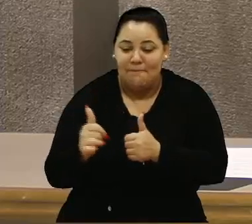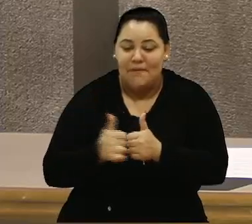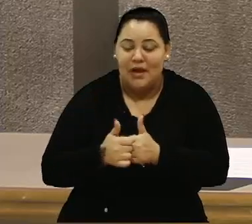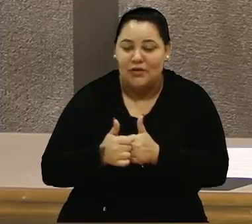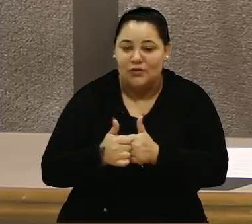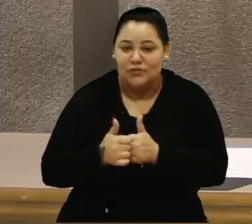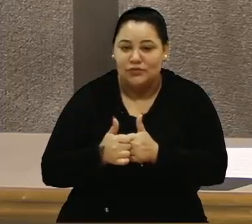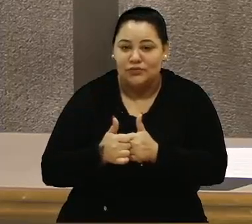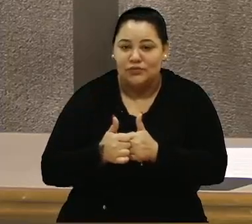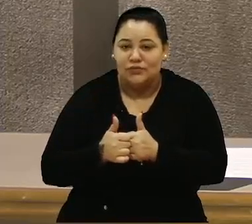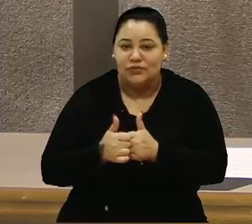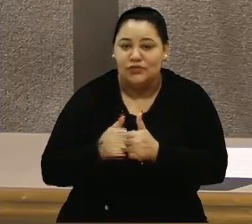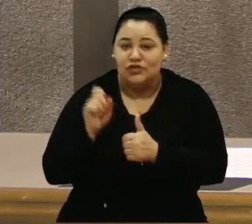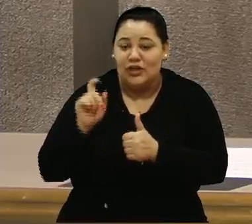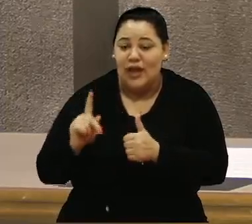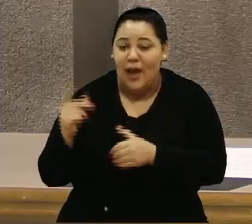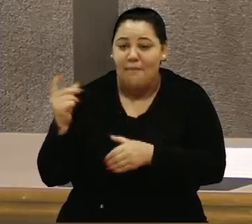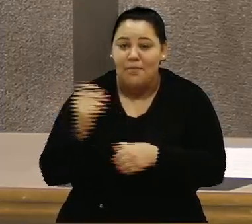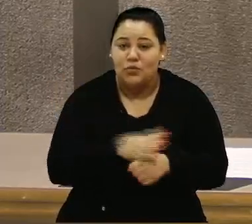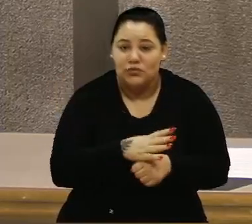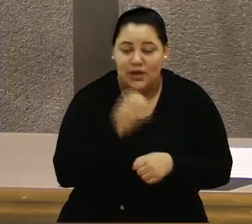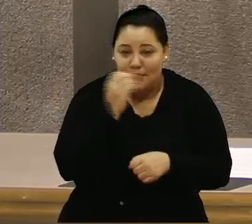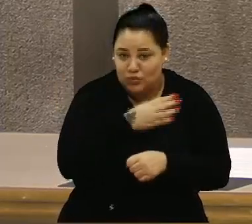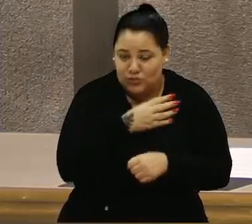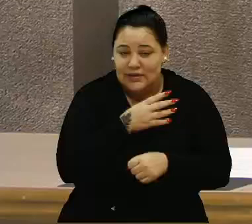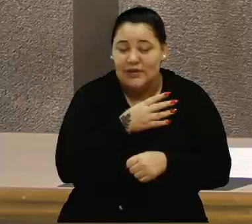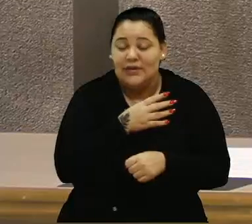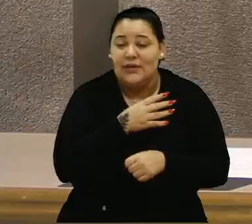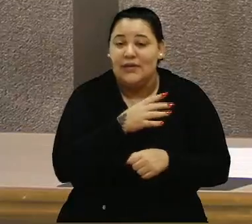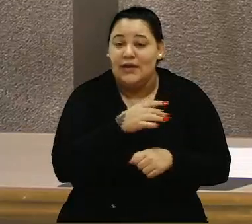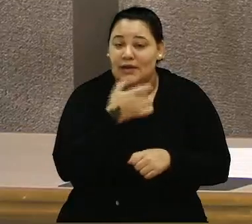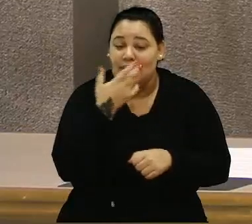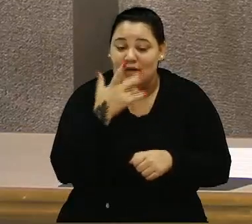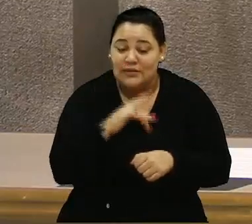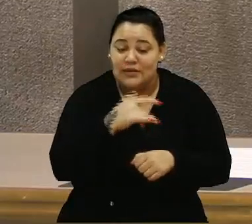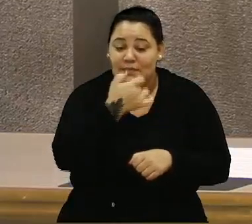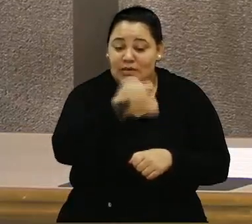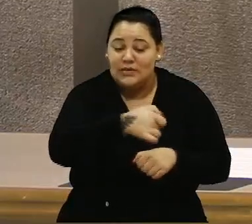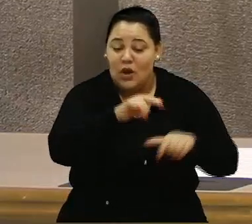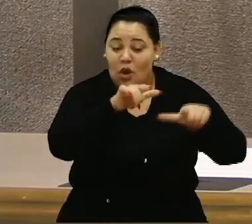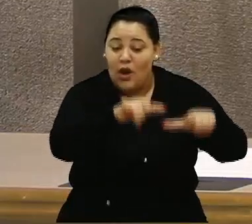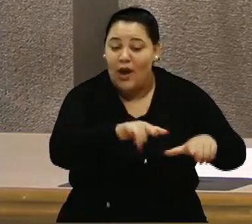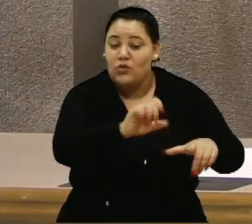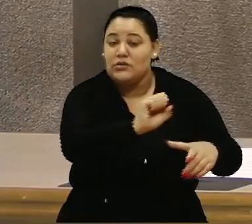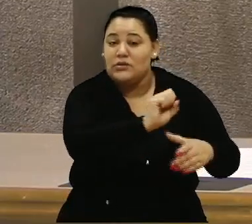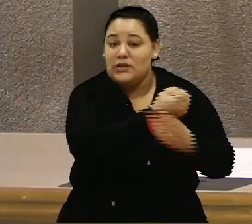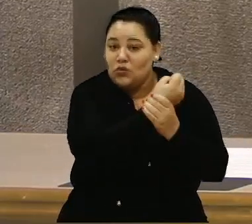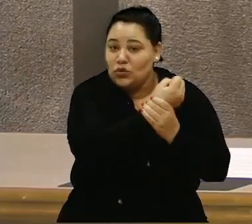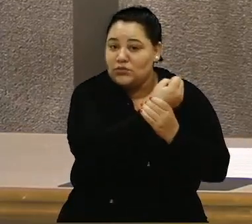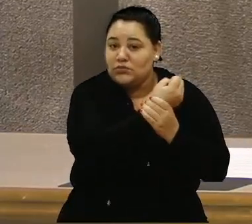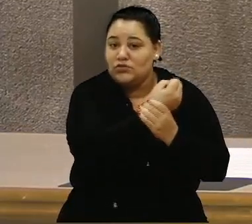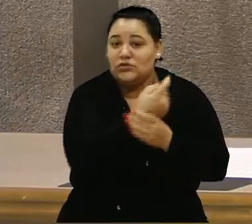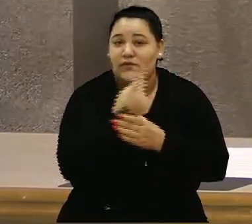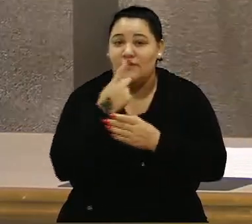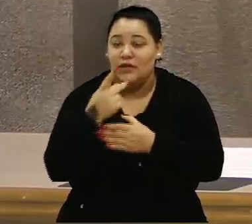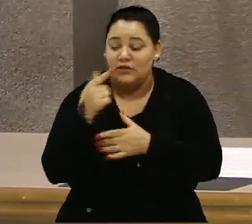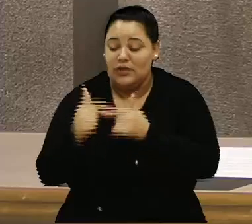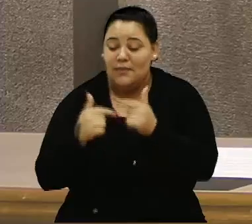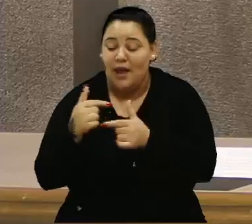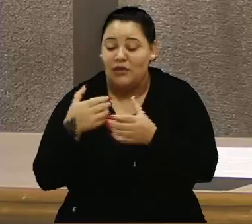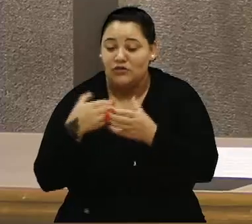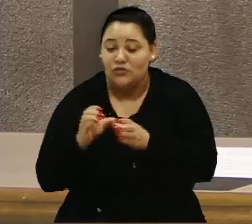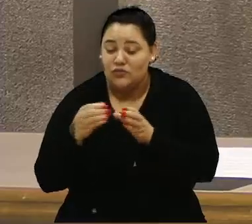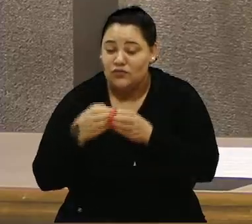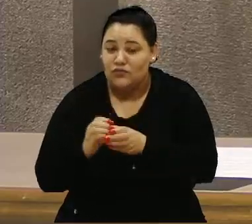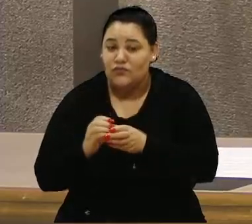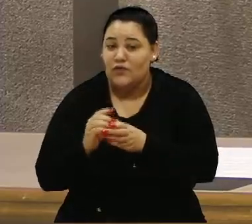estarem em lugares seguros. Então, quando a gente fala sobre isso, fala de serviços de fortalecimento de vínculos, né? Serviços de convivência e